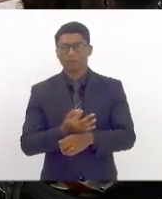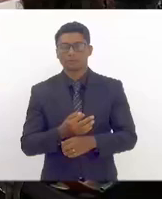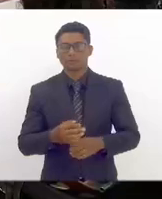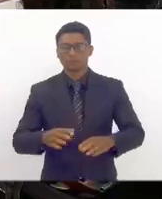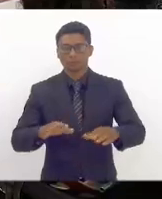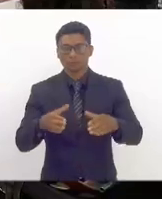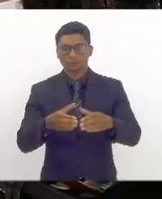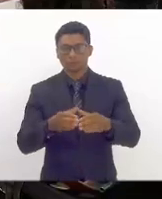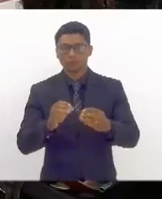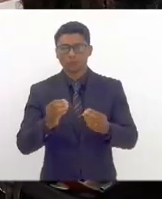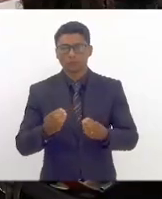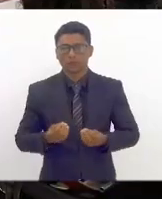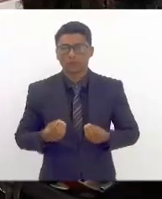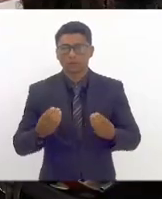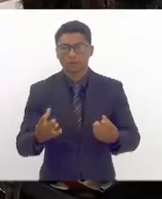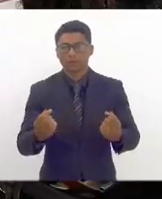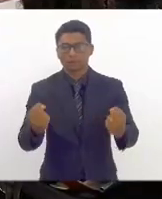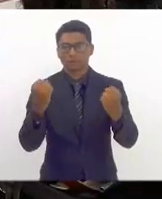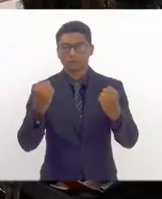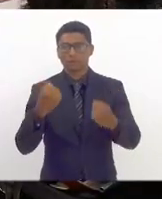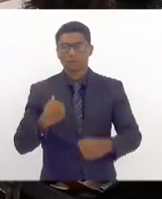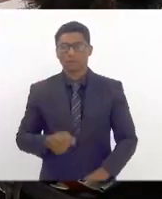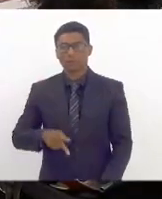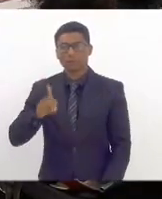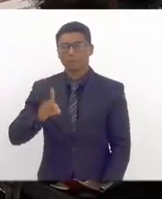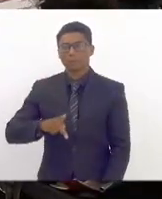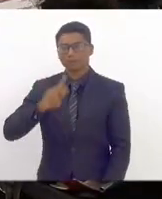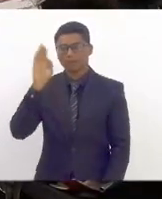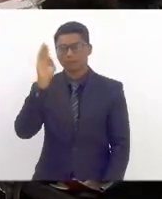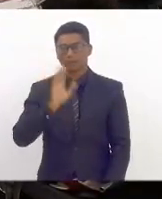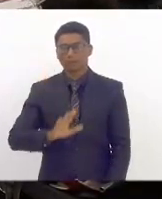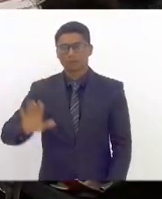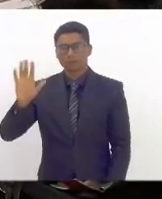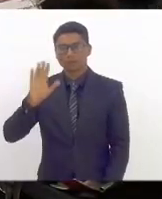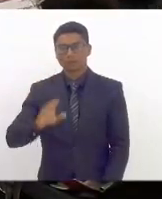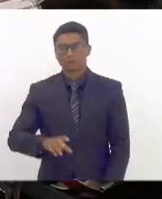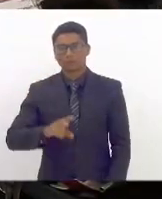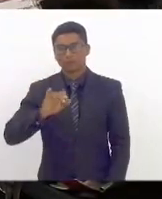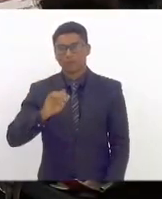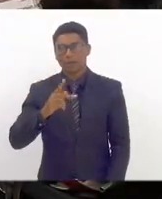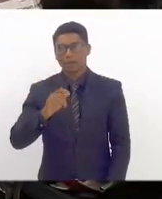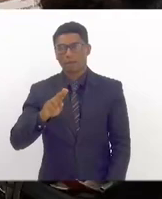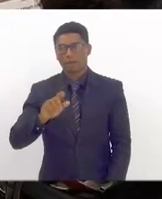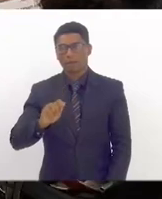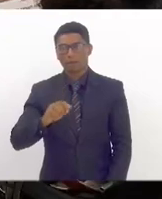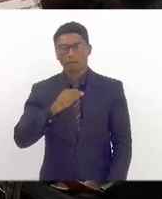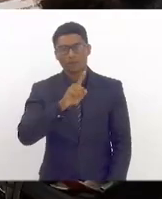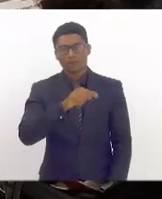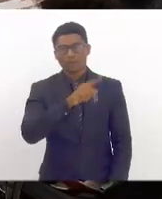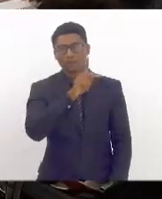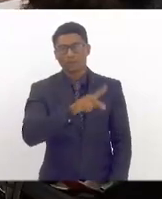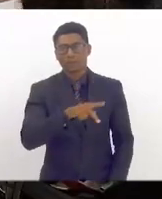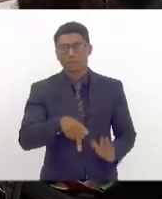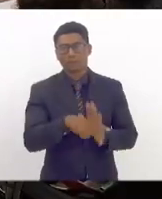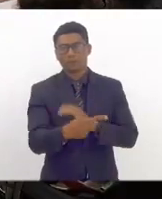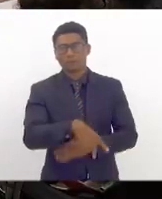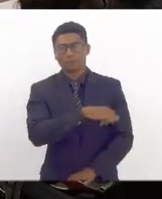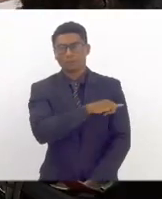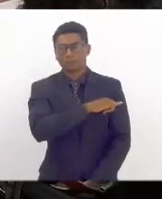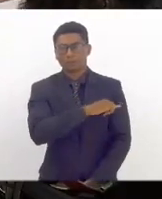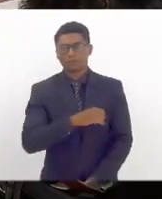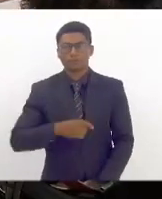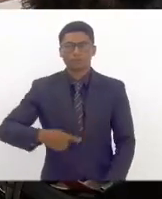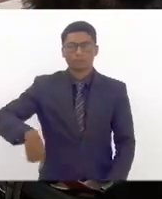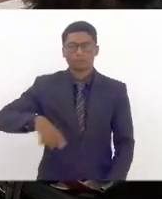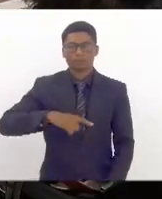coletivo que Pondera eu sou o presidente Nacional aí a Paula de odeia é a Presidente do Rio de Janeiro e